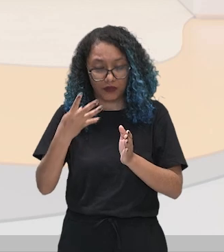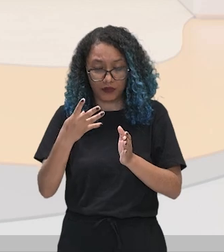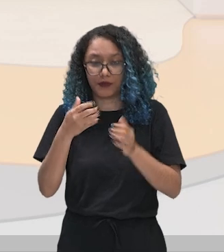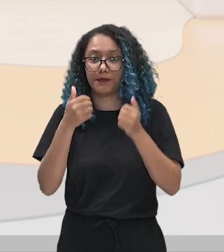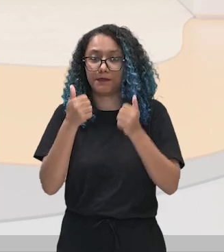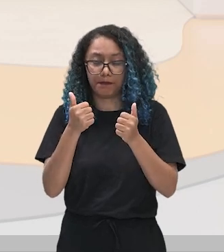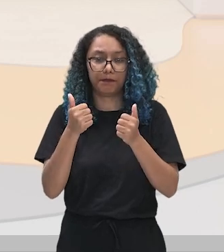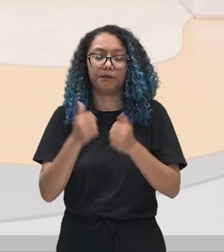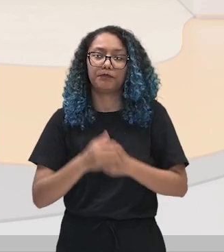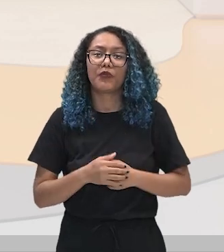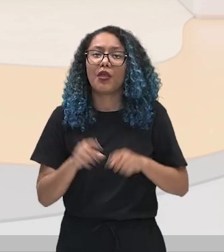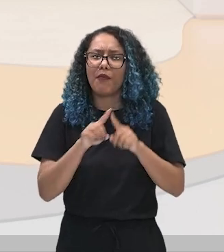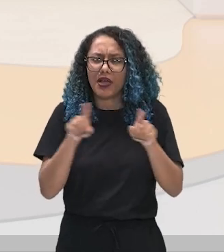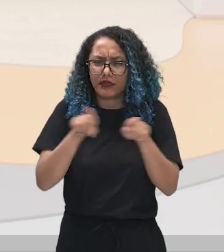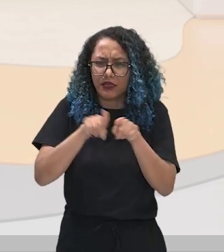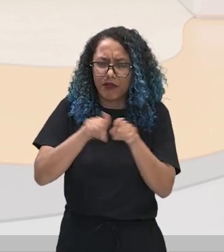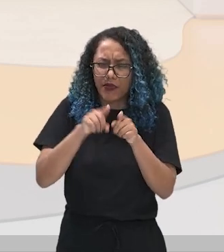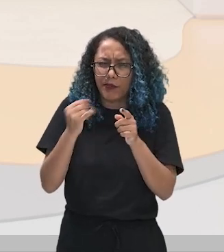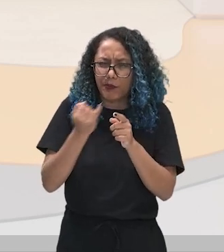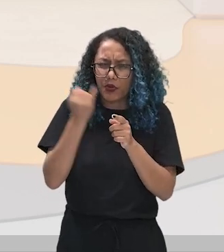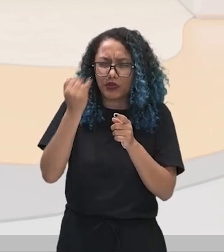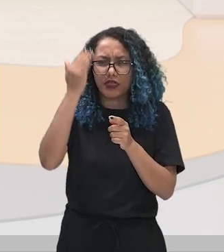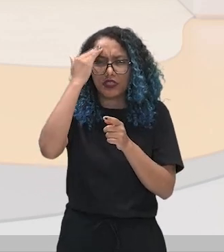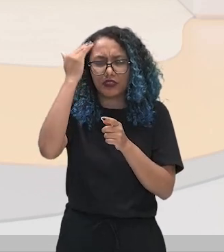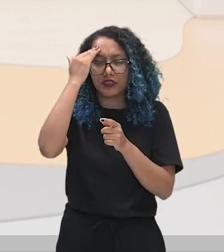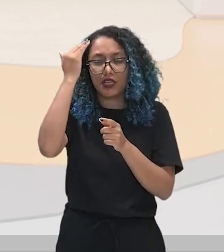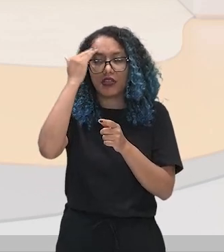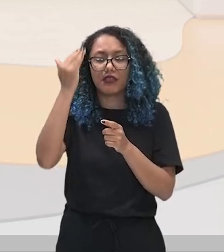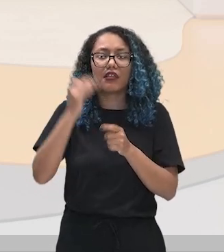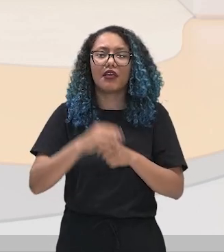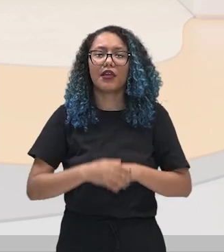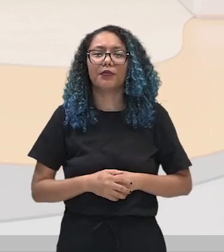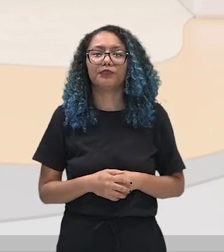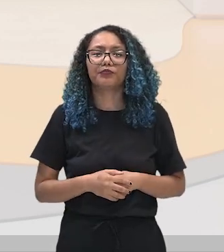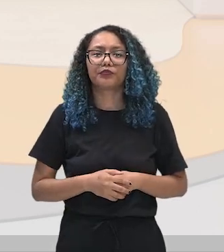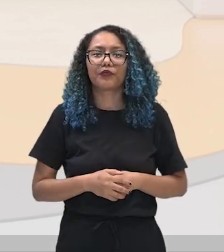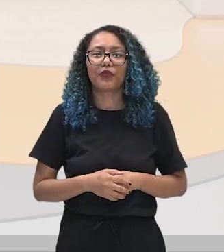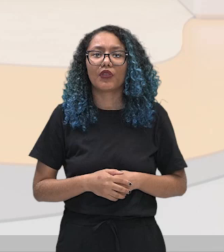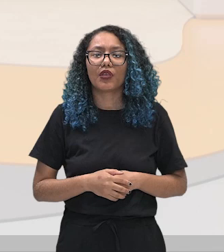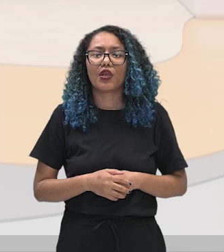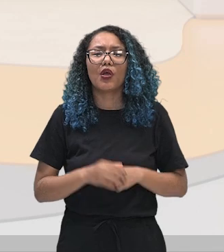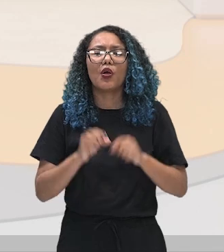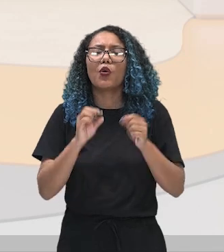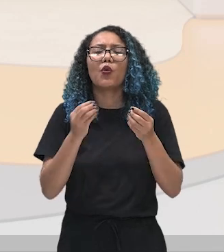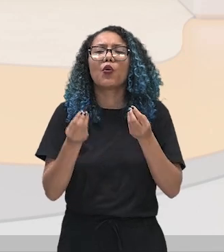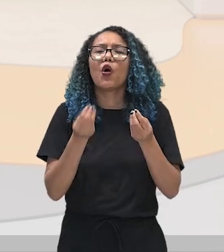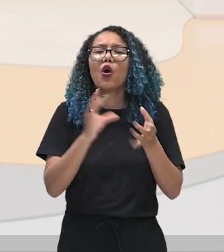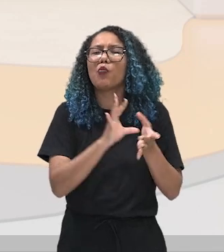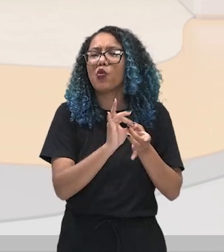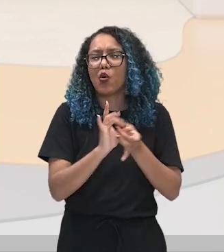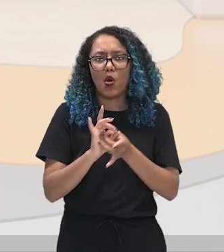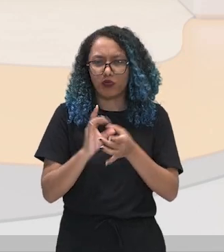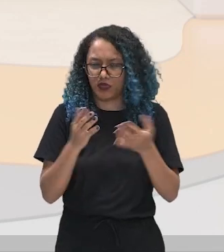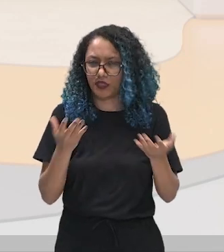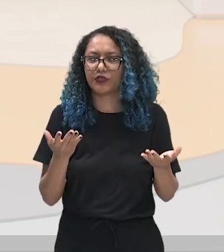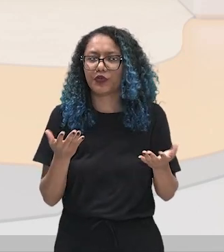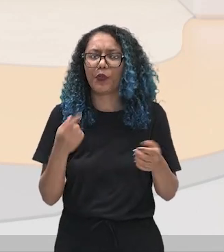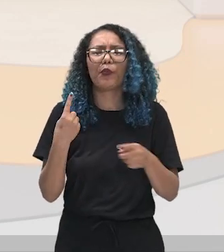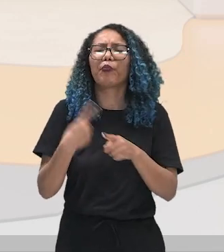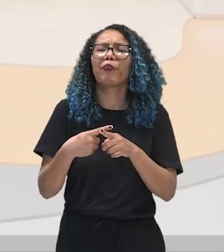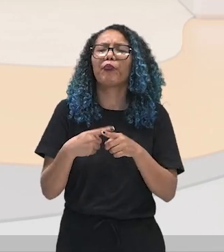Mas é importante que a gente entenda também o que estava acontecendo na Europa durante este período. Sabe por